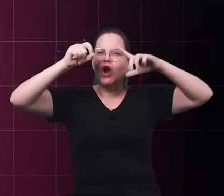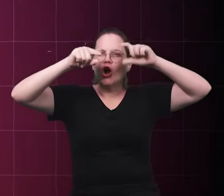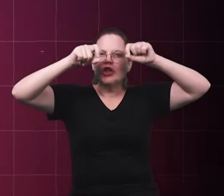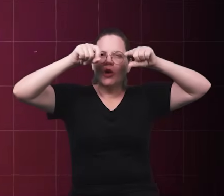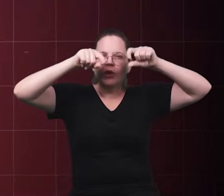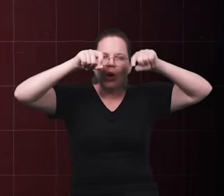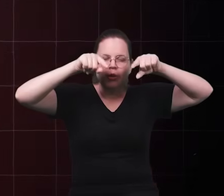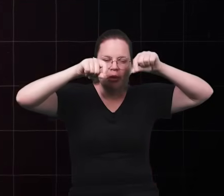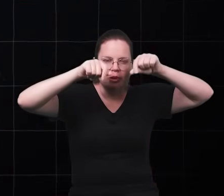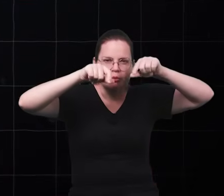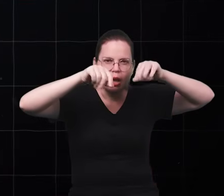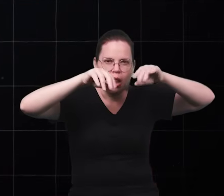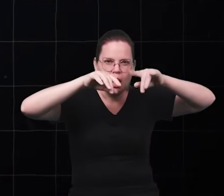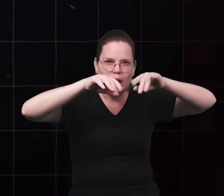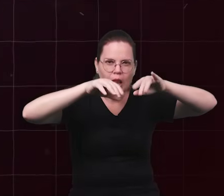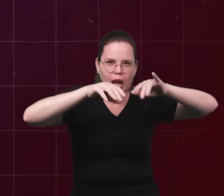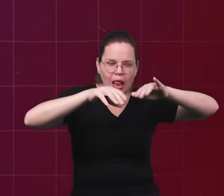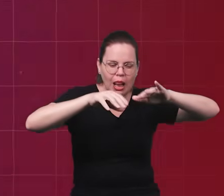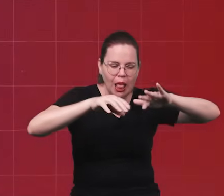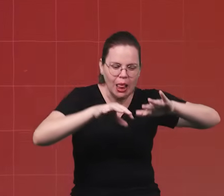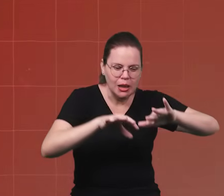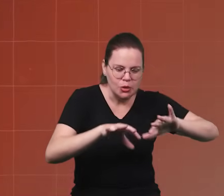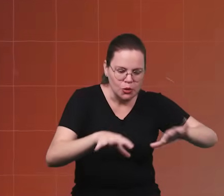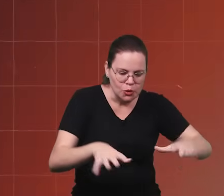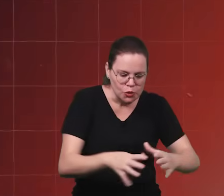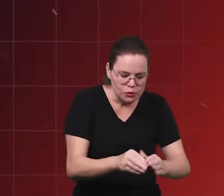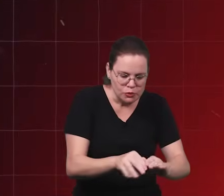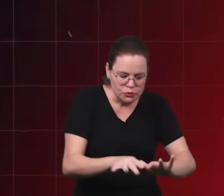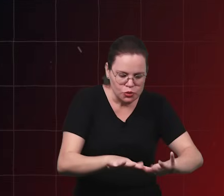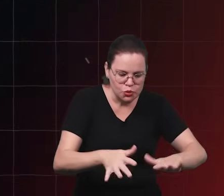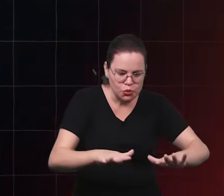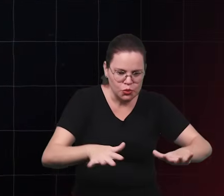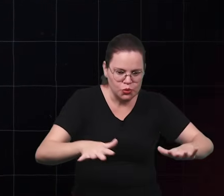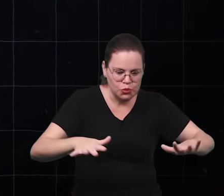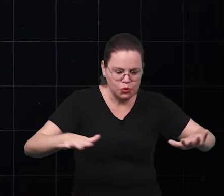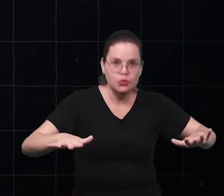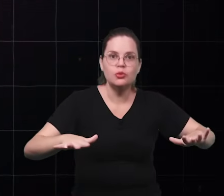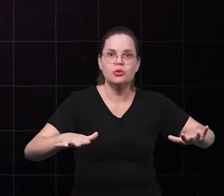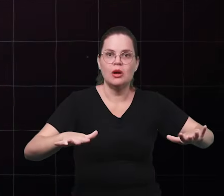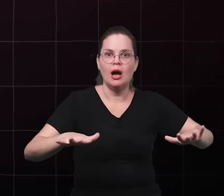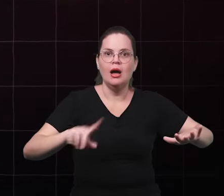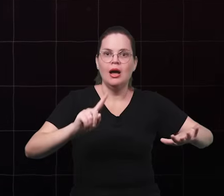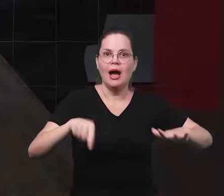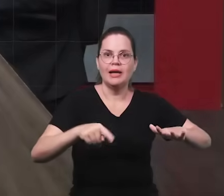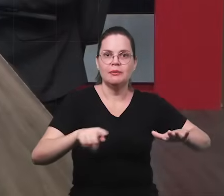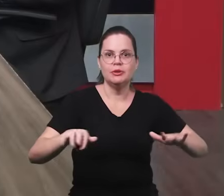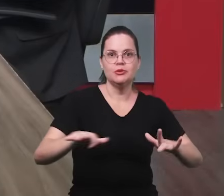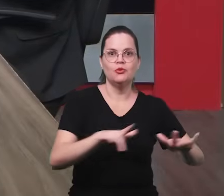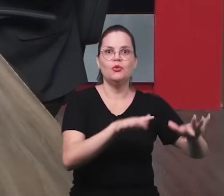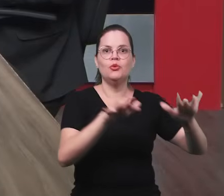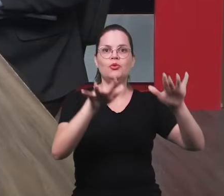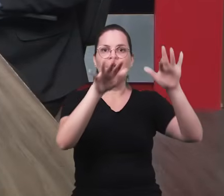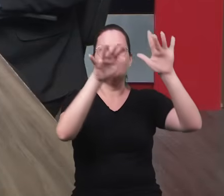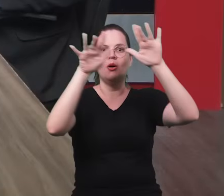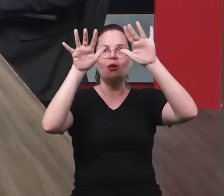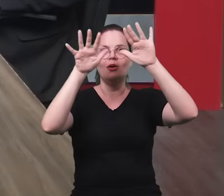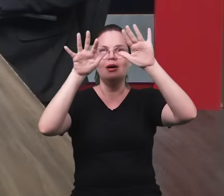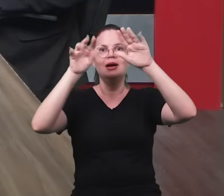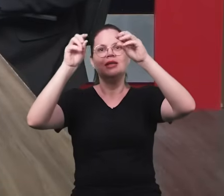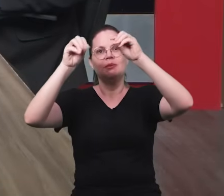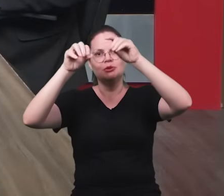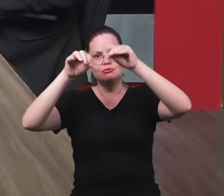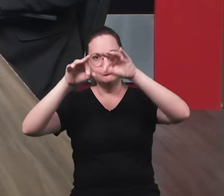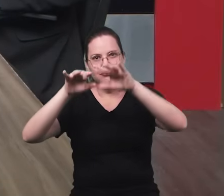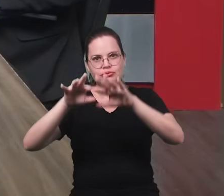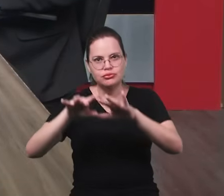chuva do seu vapor, a qual as nuvens destilam e gotejam sobre o homem abundantemente. Isso é o ciclo da água. E o ciclo da